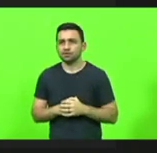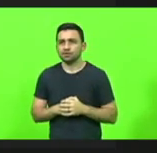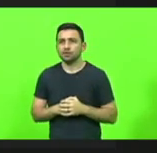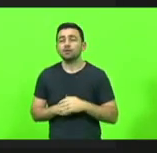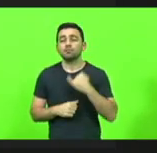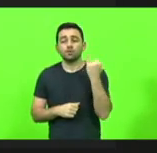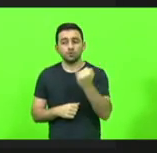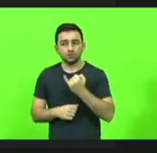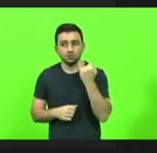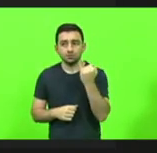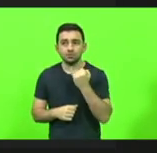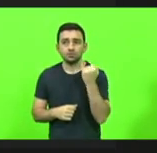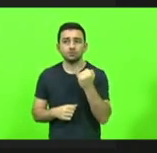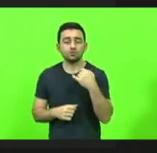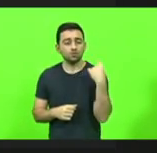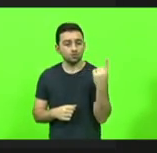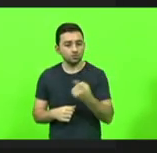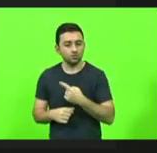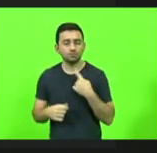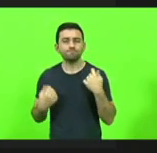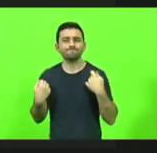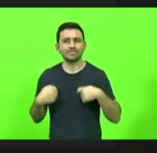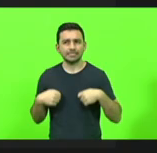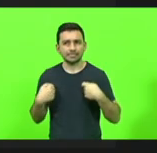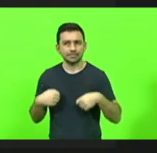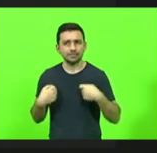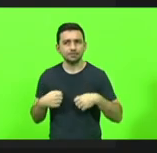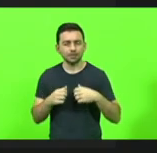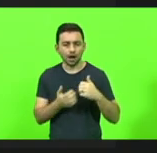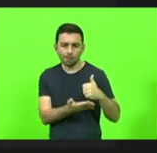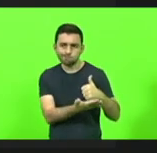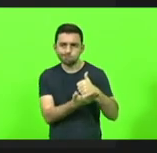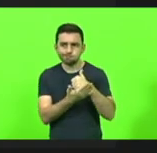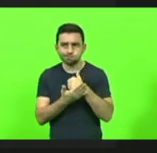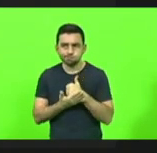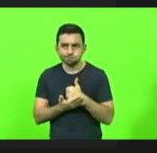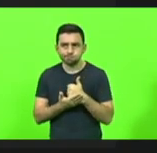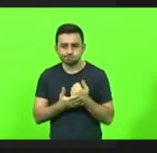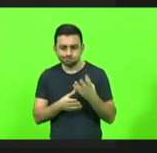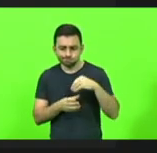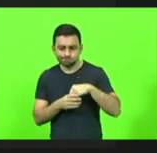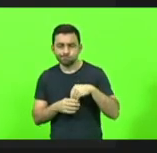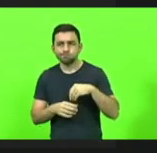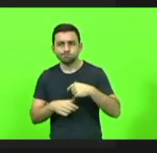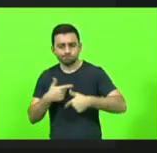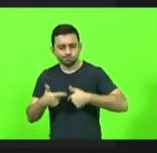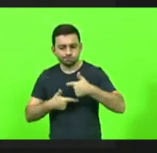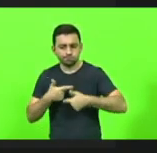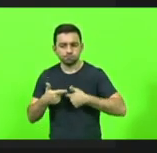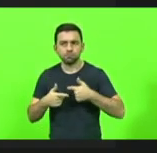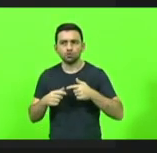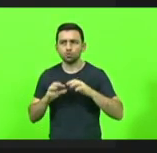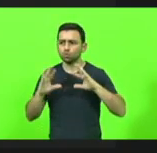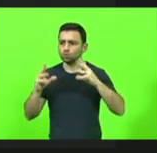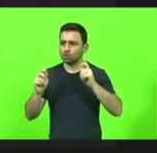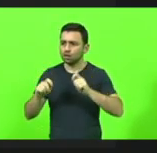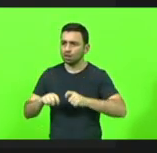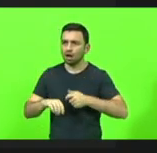que nós tenhamos todo um amparo dentro das nossas atuações para que todos possam ter